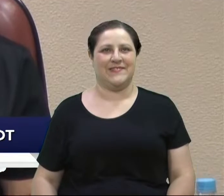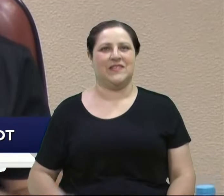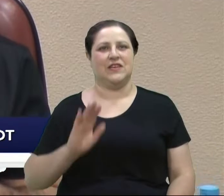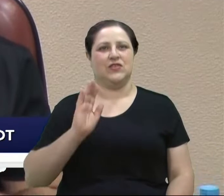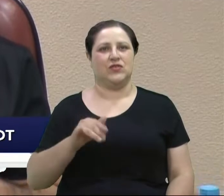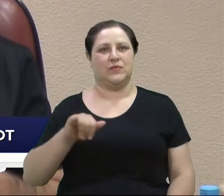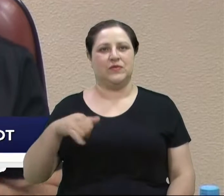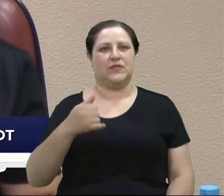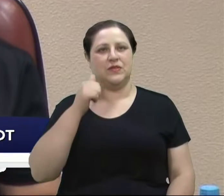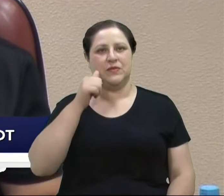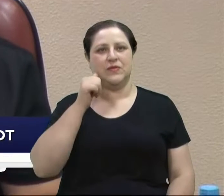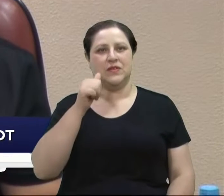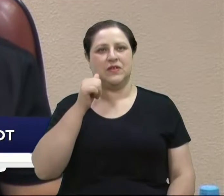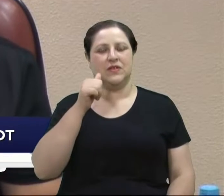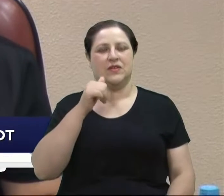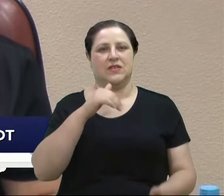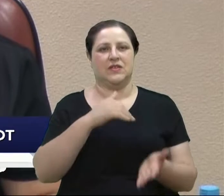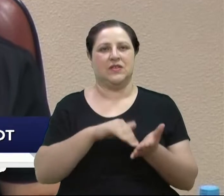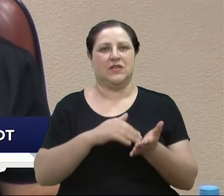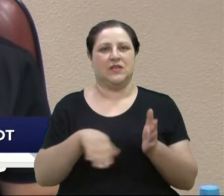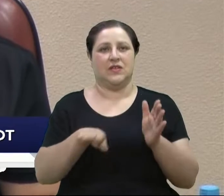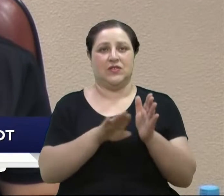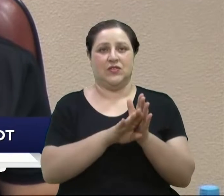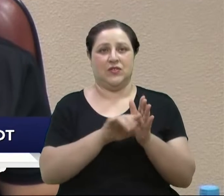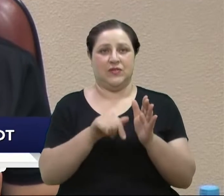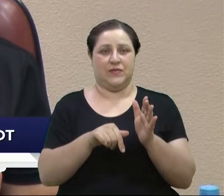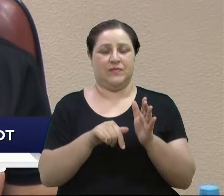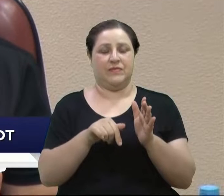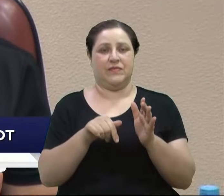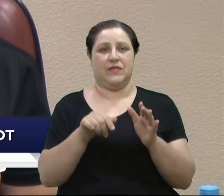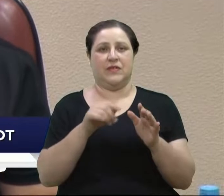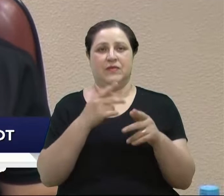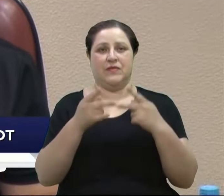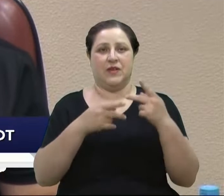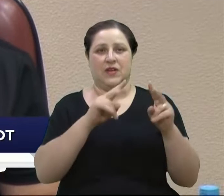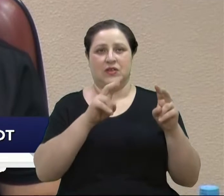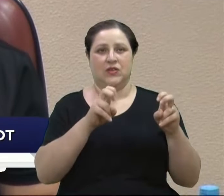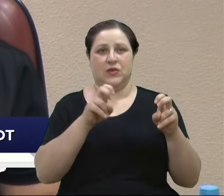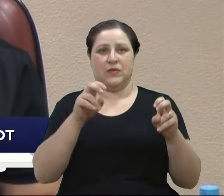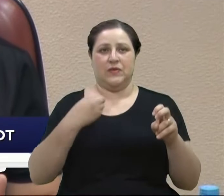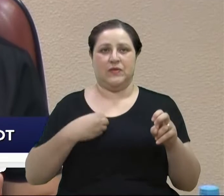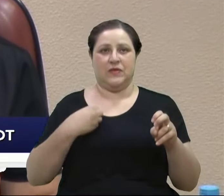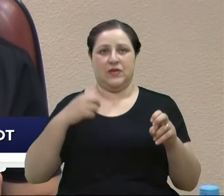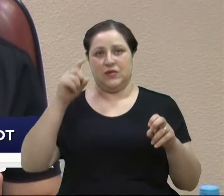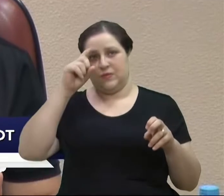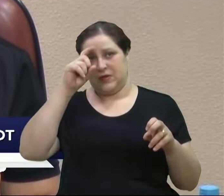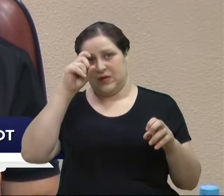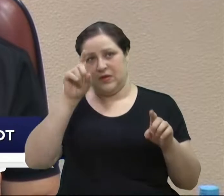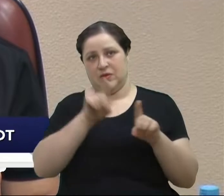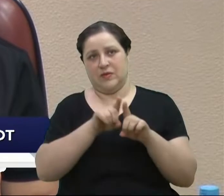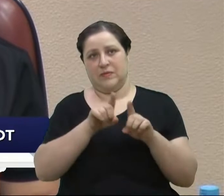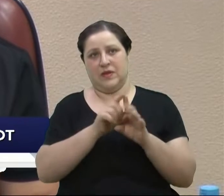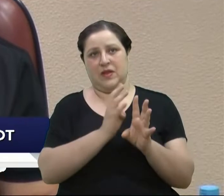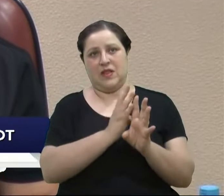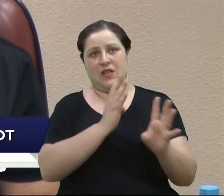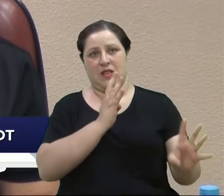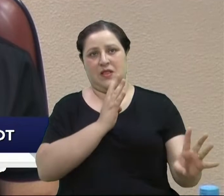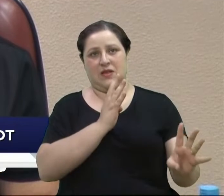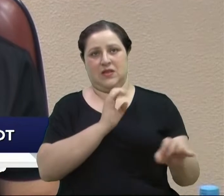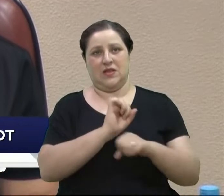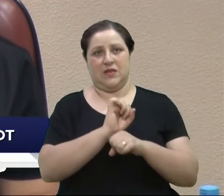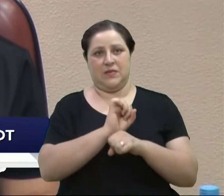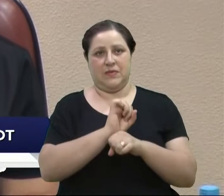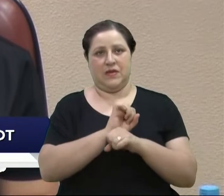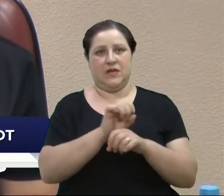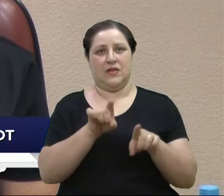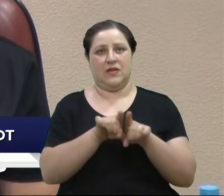condições dos hospitais, da lista de espera, né, e também desse programa que o governo do estado lançou para a questão das cirurgias, né,